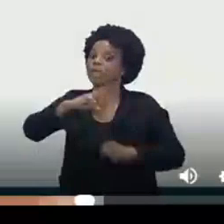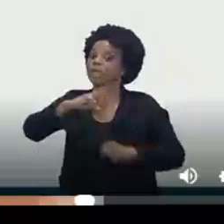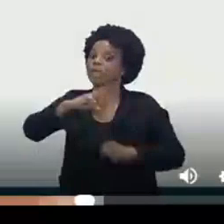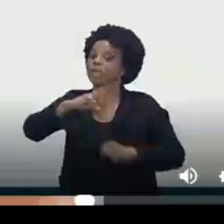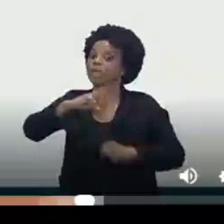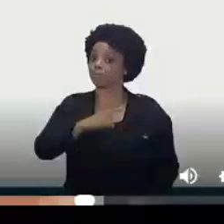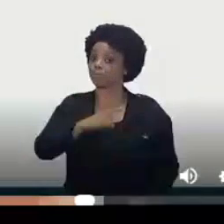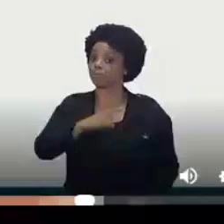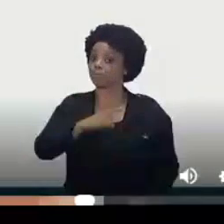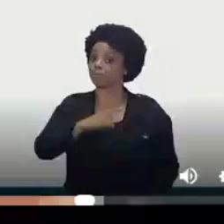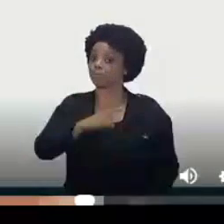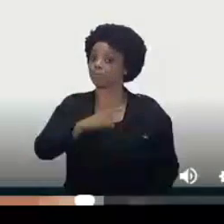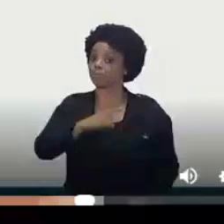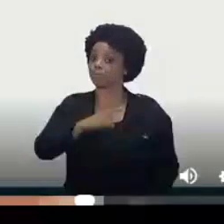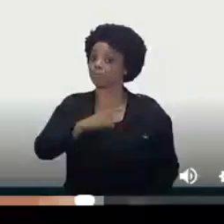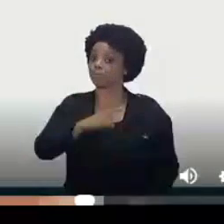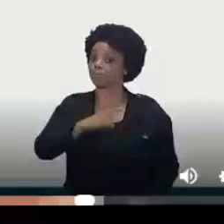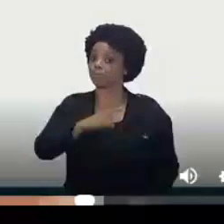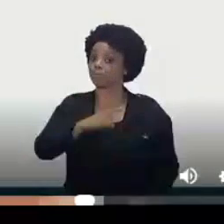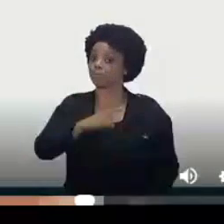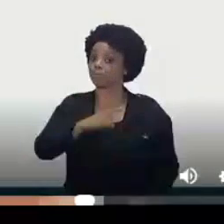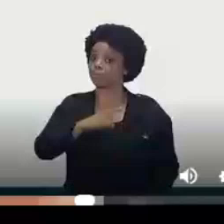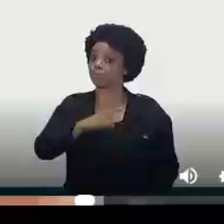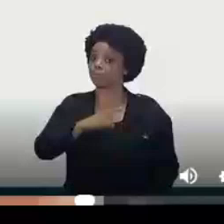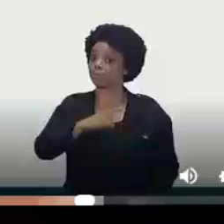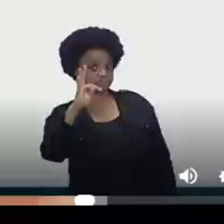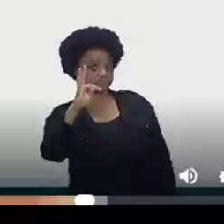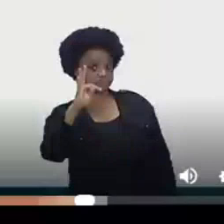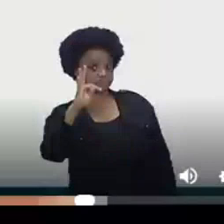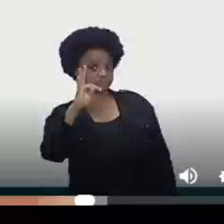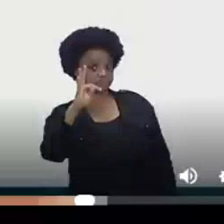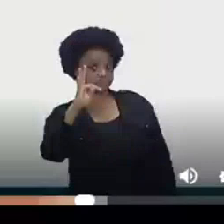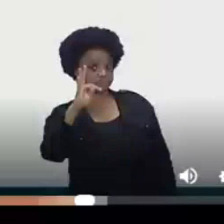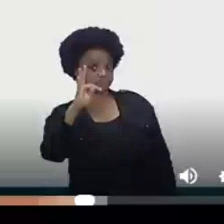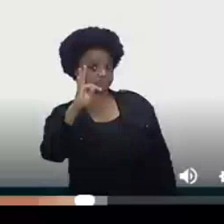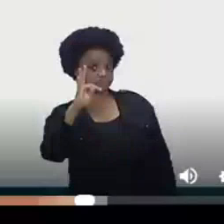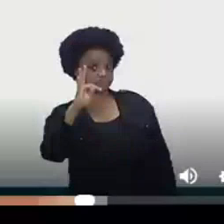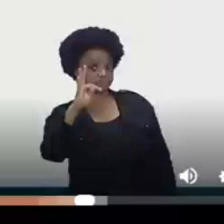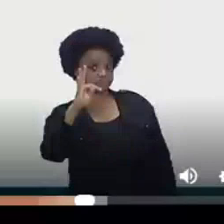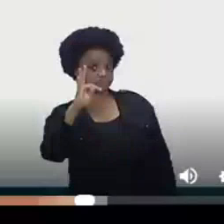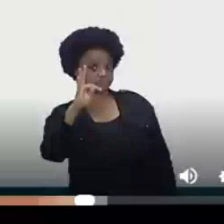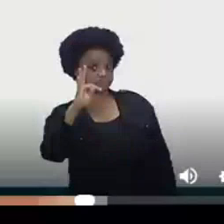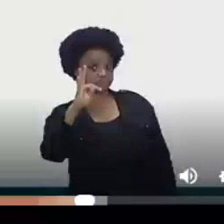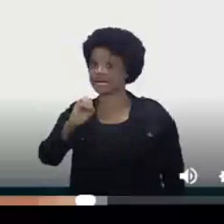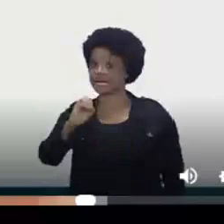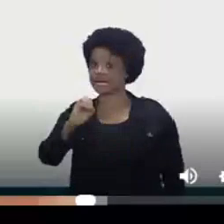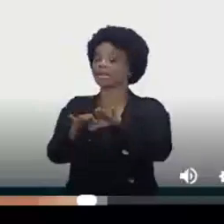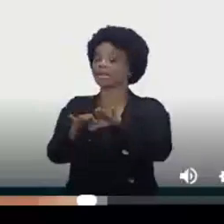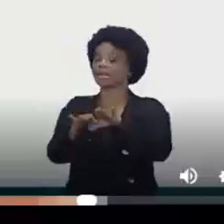posição inicial, velocidade inicial,